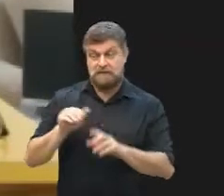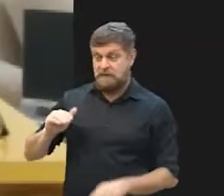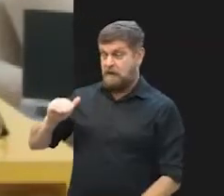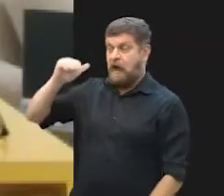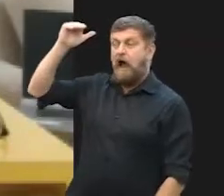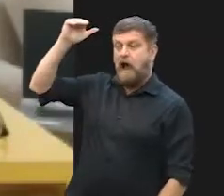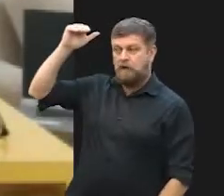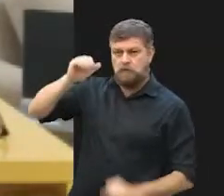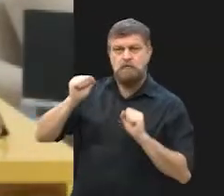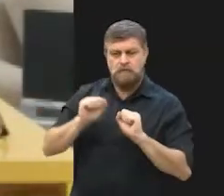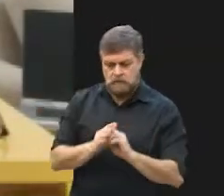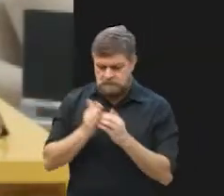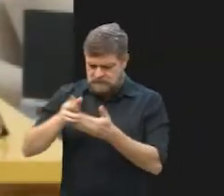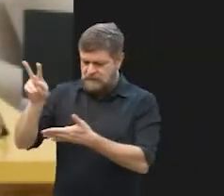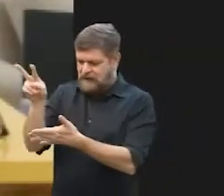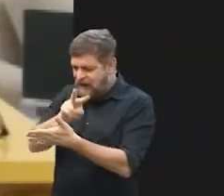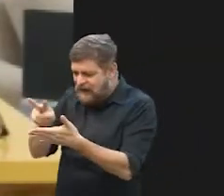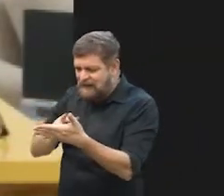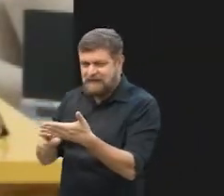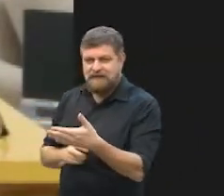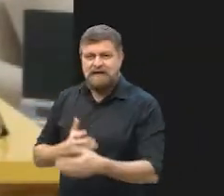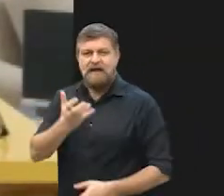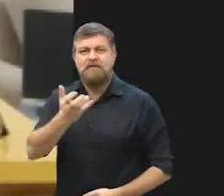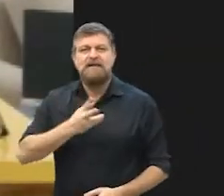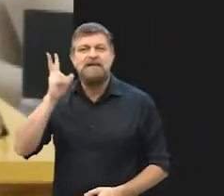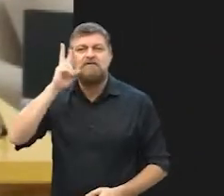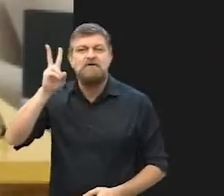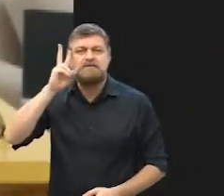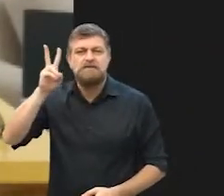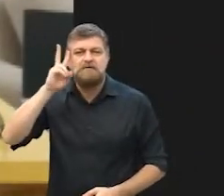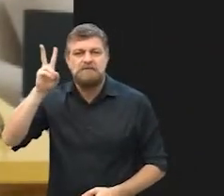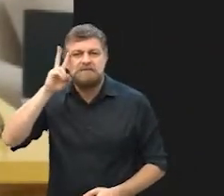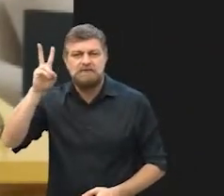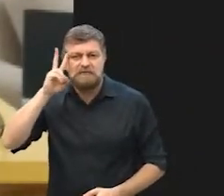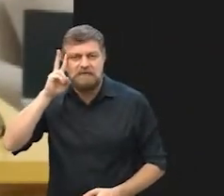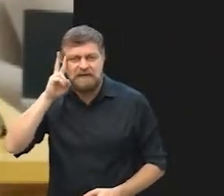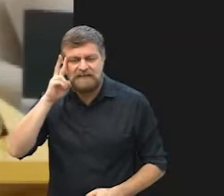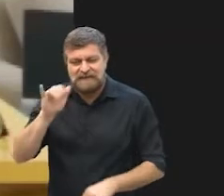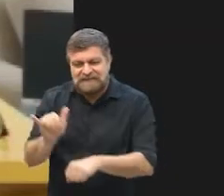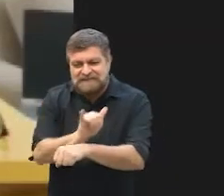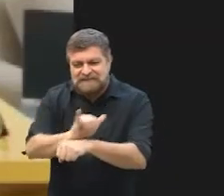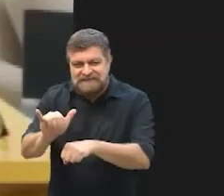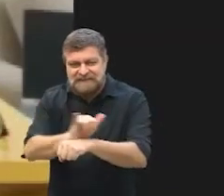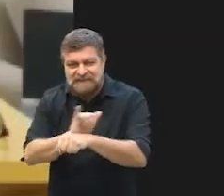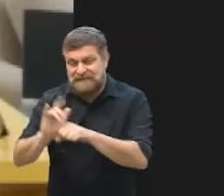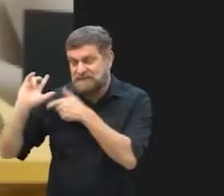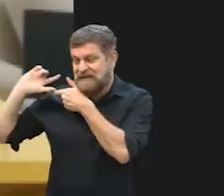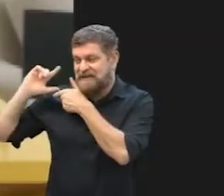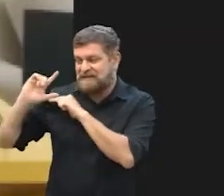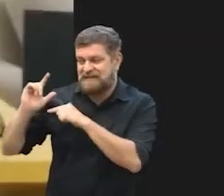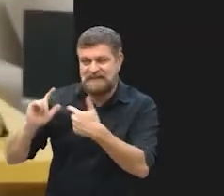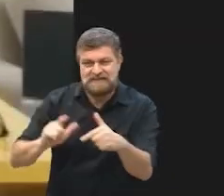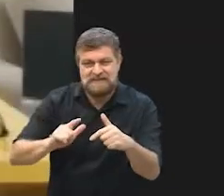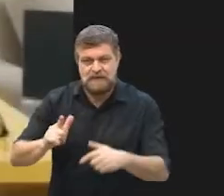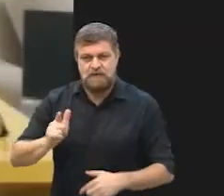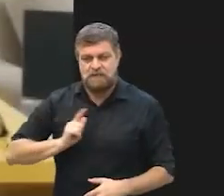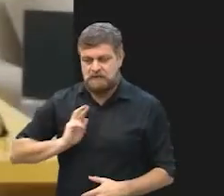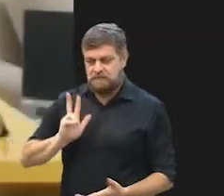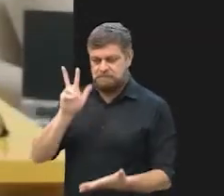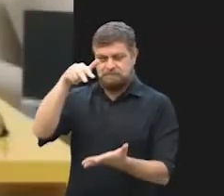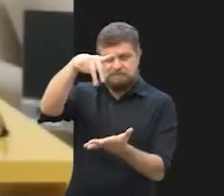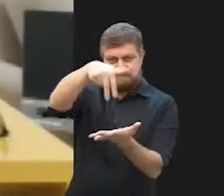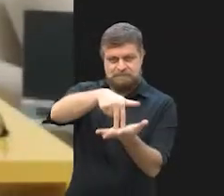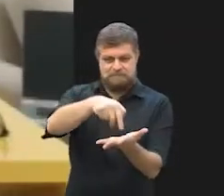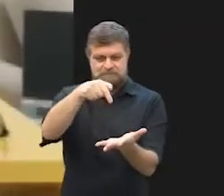adultos, né? Mas eu queria que fosse uma história meio a esse molde convencional, tradicional, a figura bem